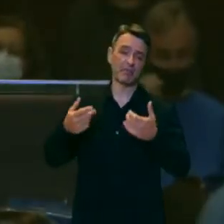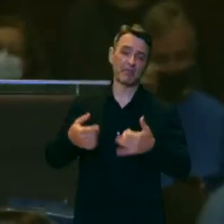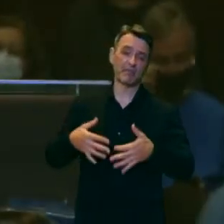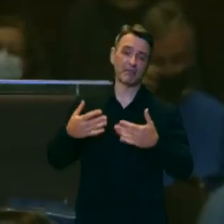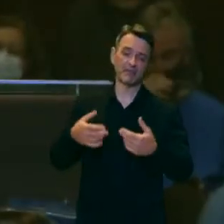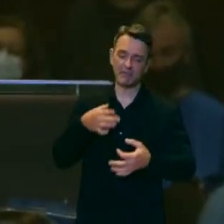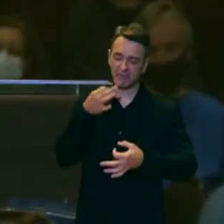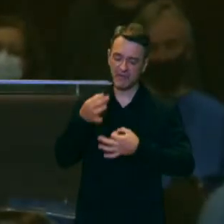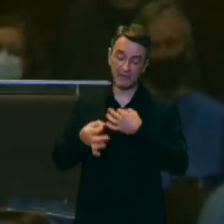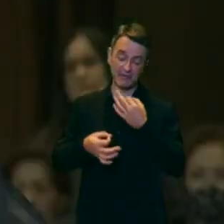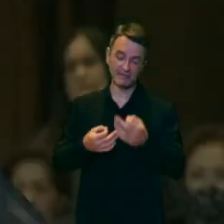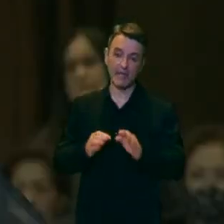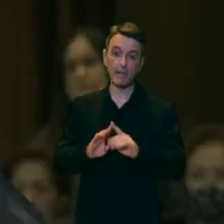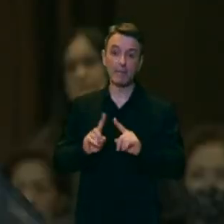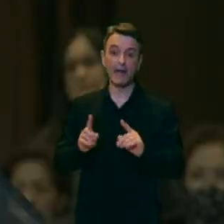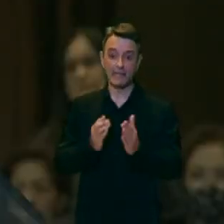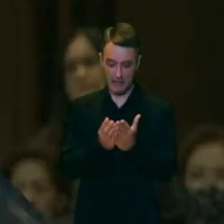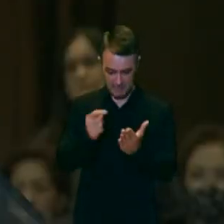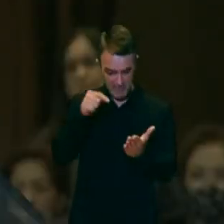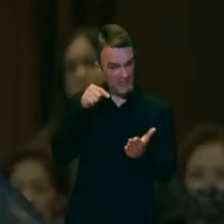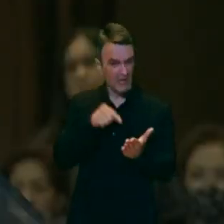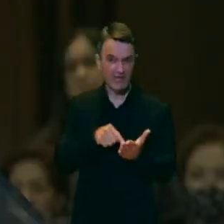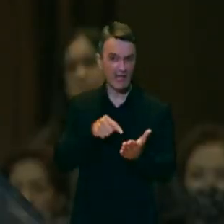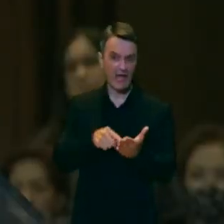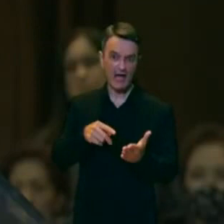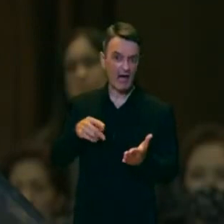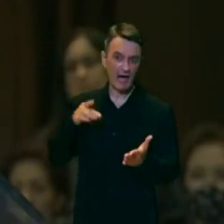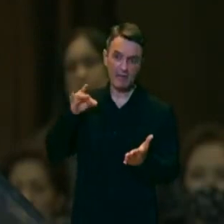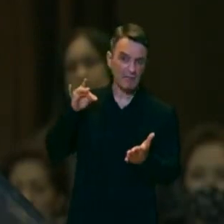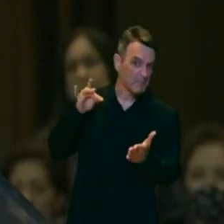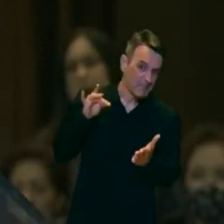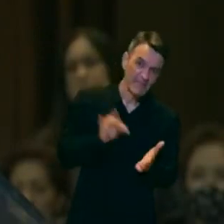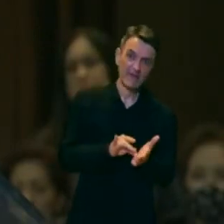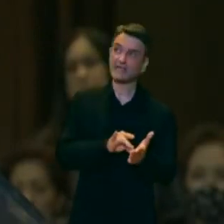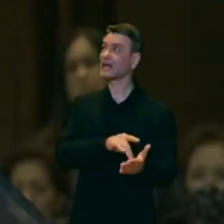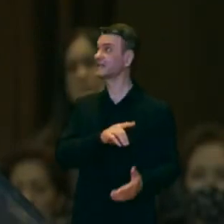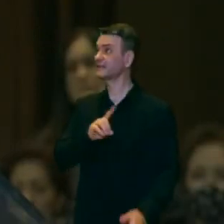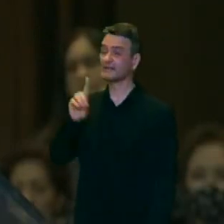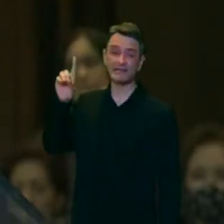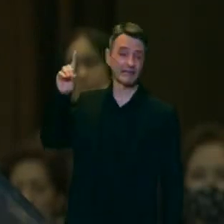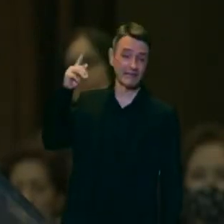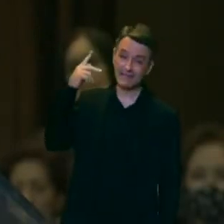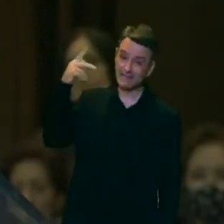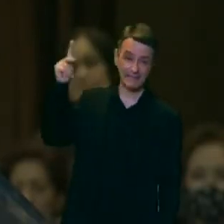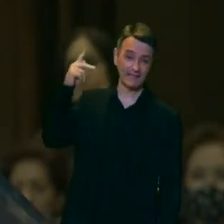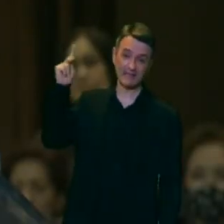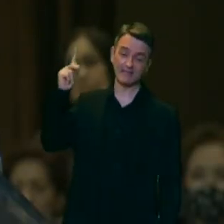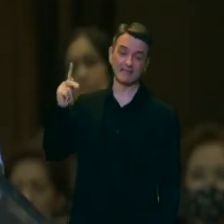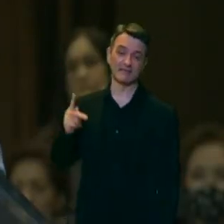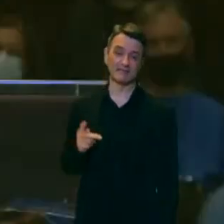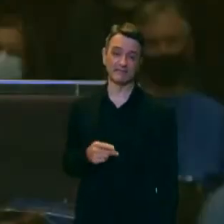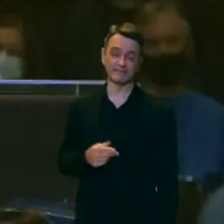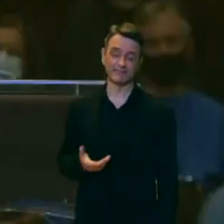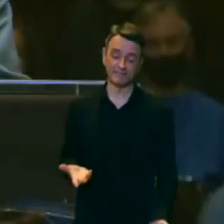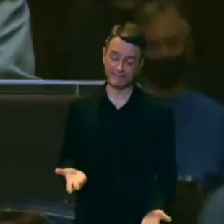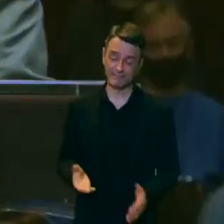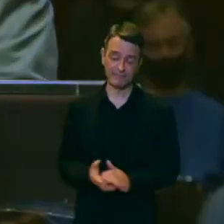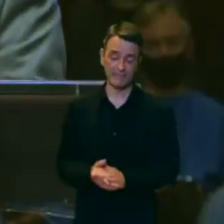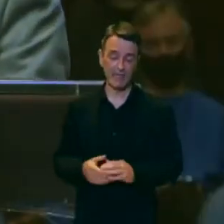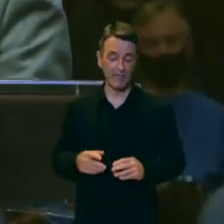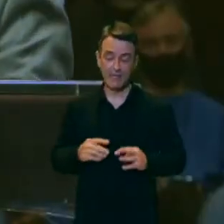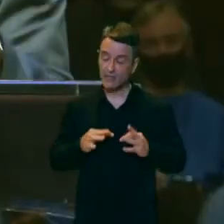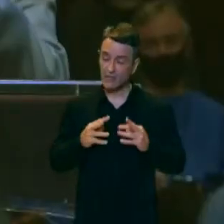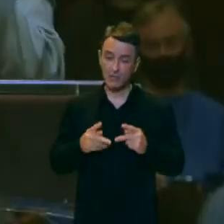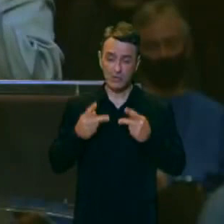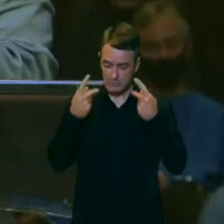Bíblia é a palavra de Deus, ela não contém a palavra de Deus, ela é a palavra de Deus. E toda mensagem